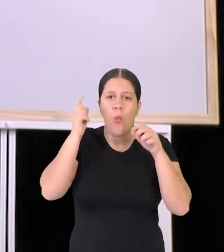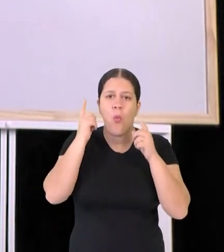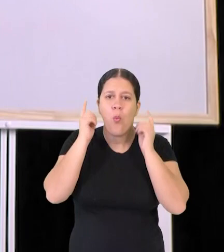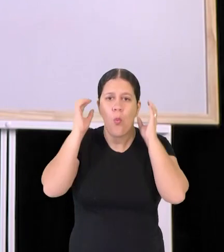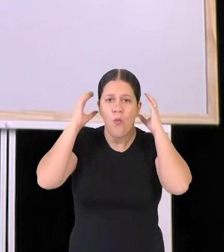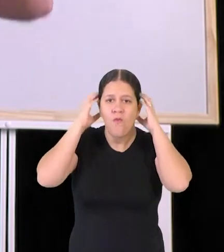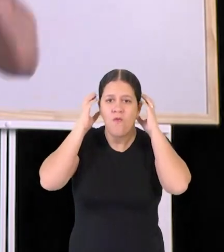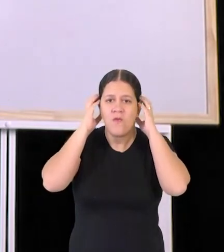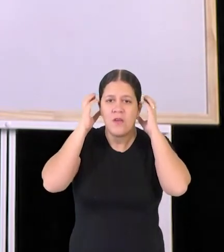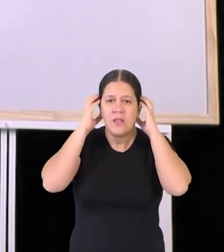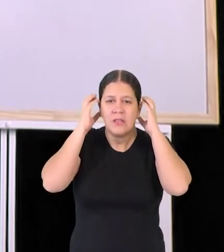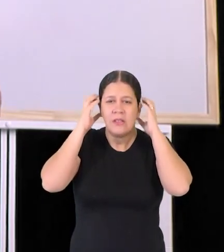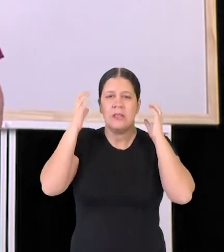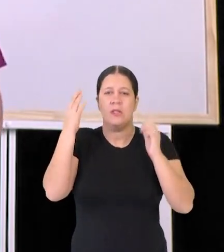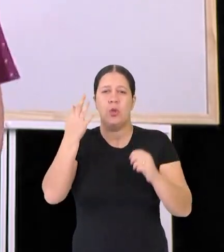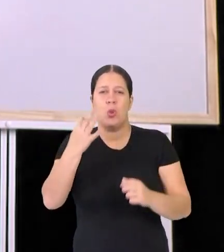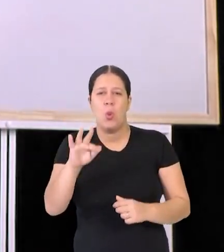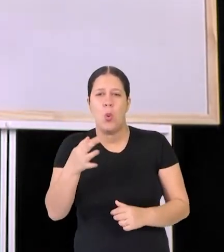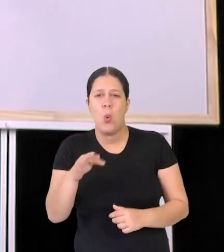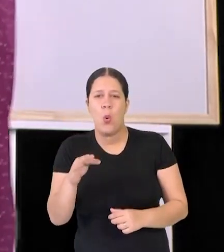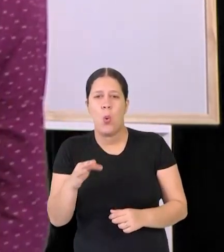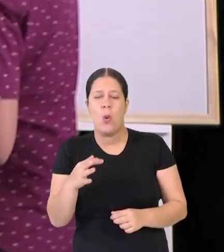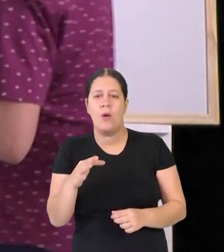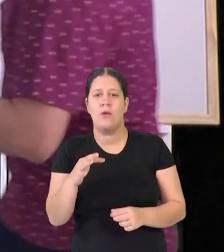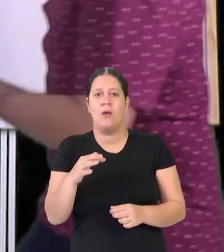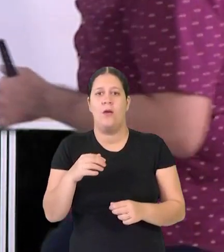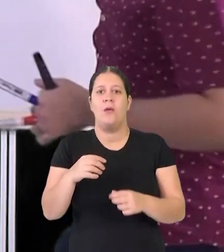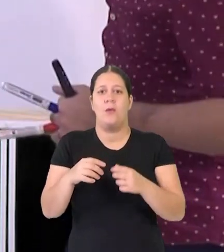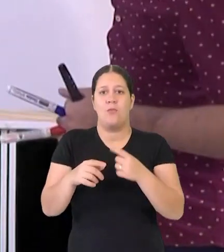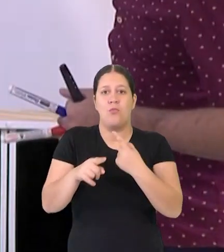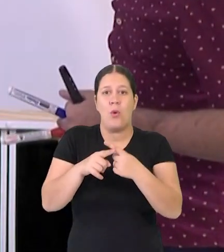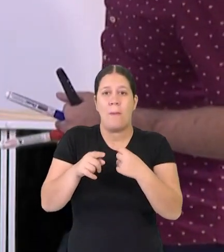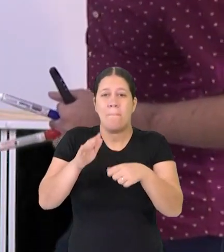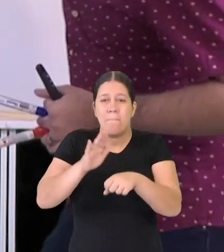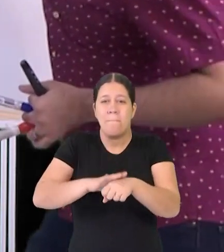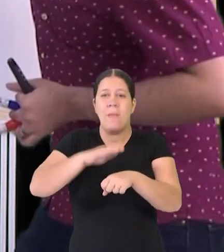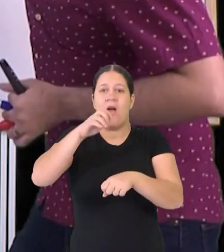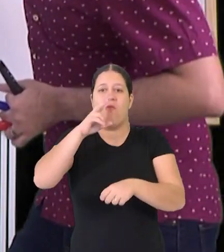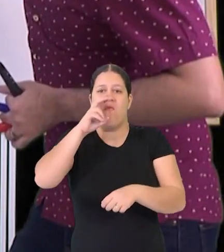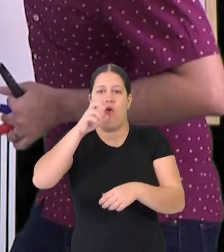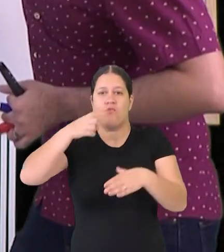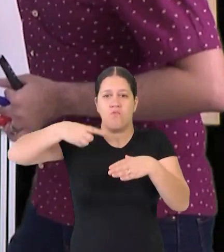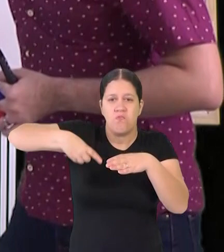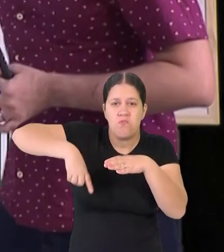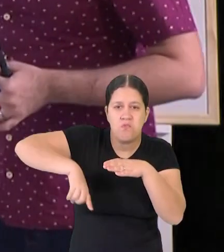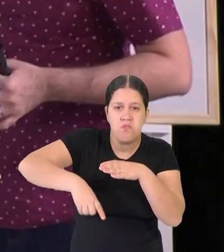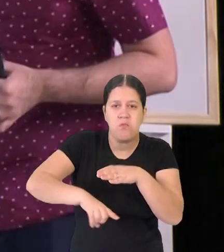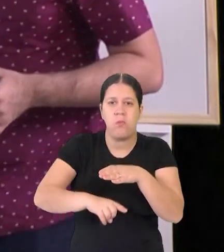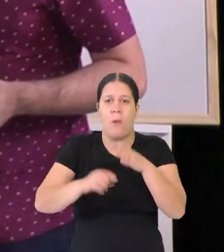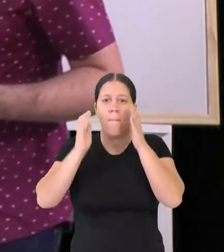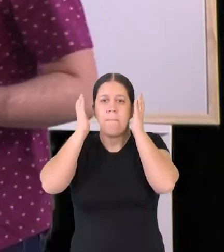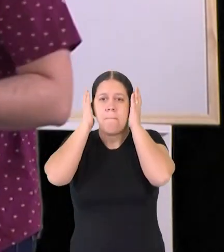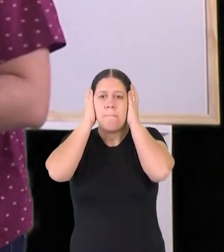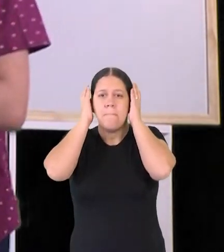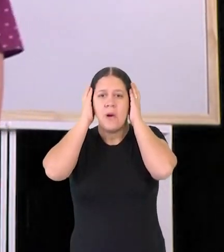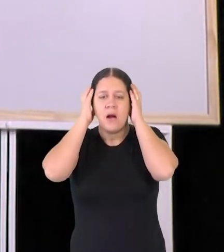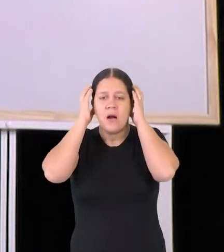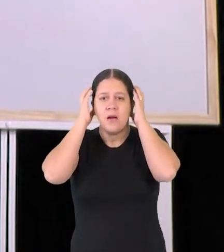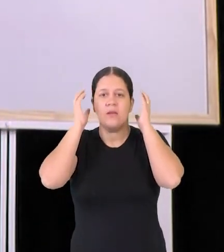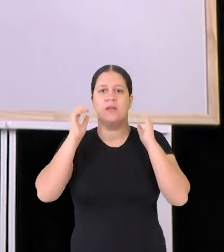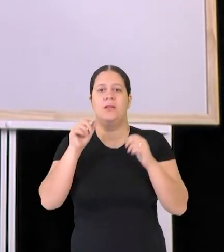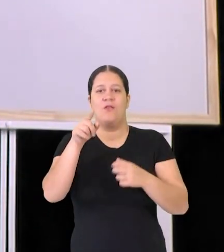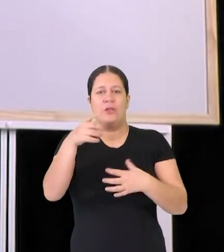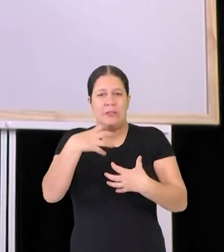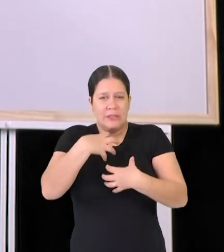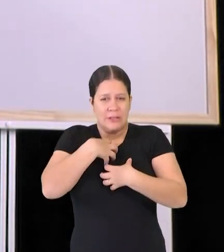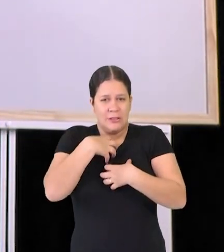tu começa a sentir uma dor na cabeça. Por quê? Porque quanto maior for a profundidade, maior será o quê? A pressão exercida